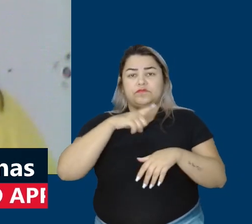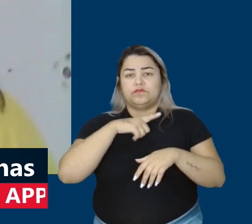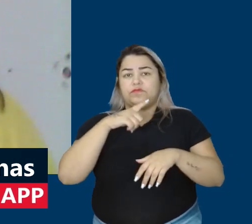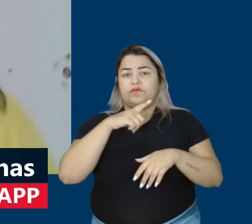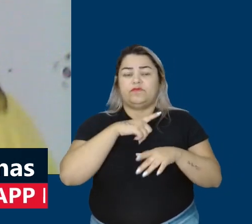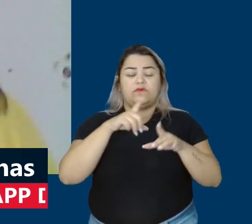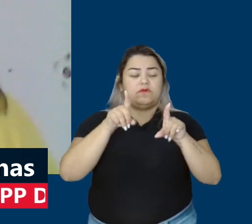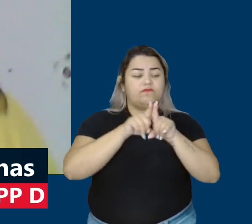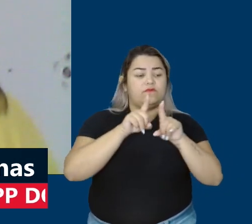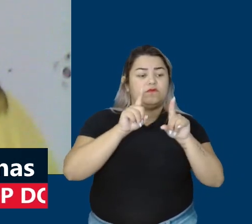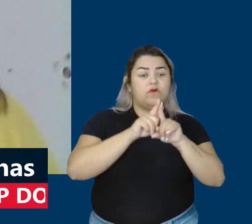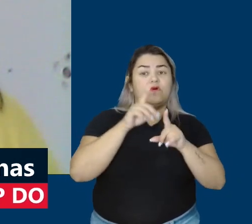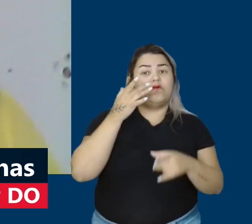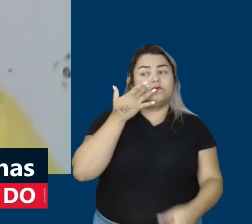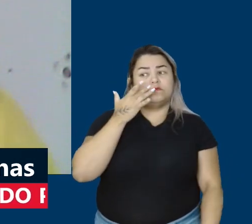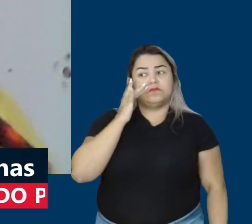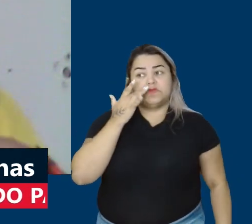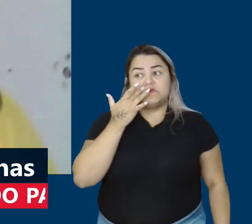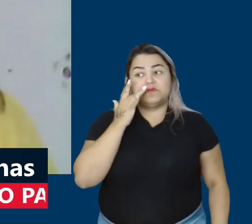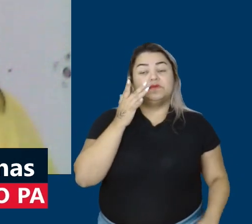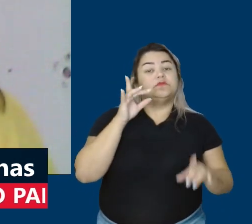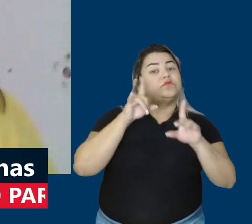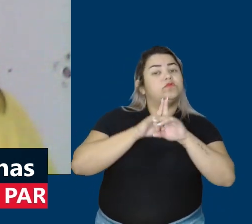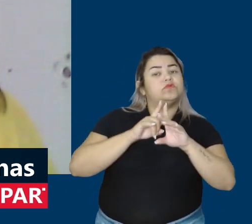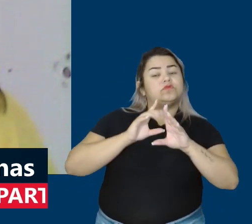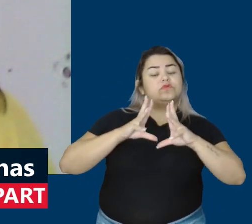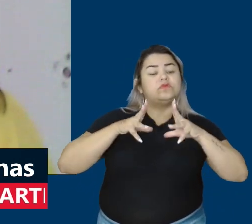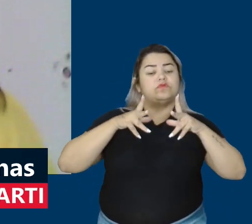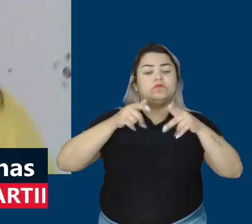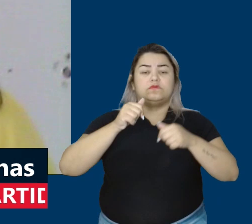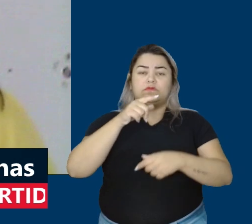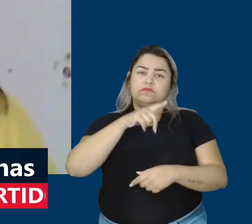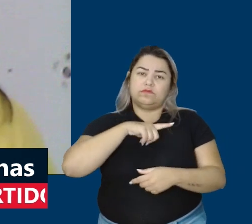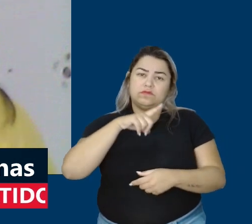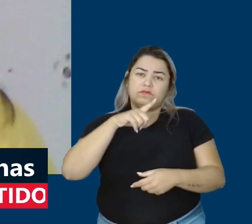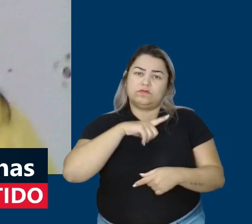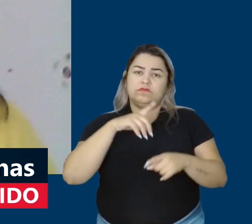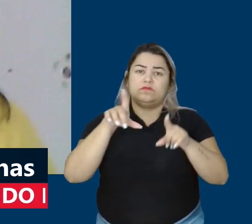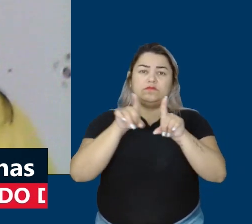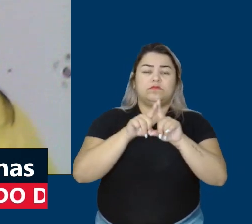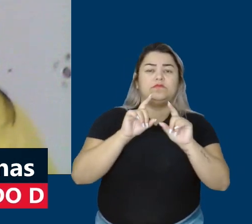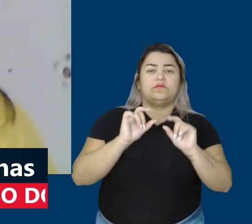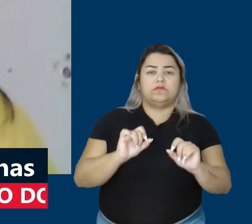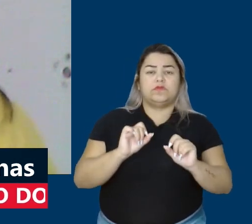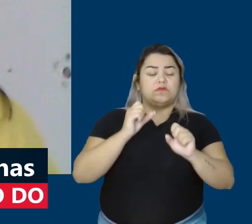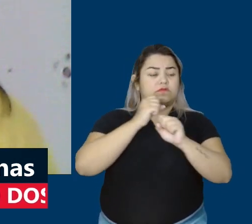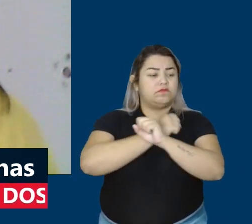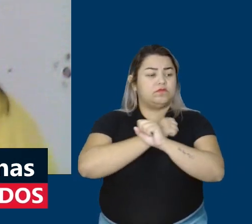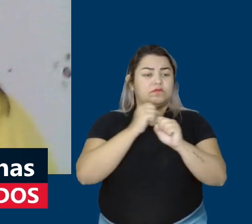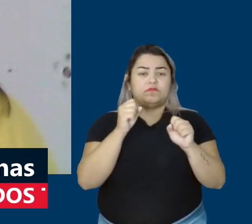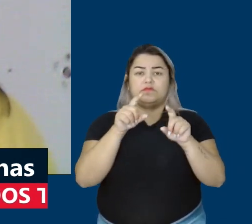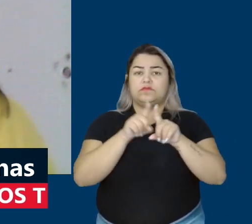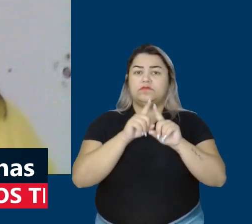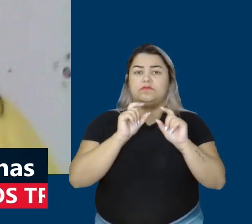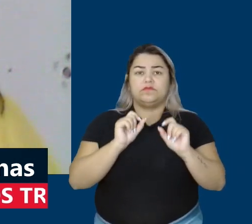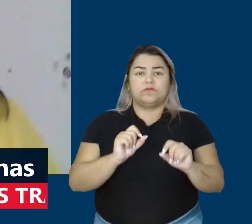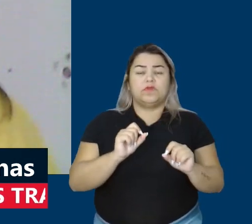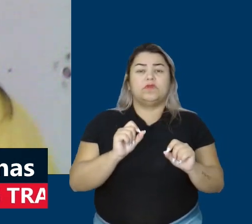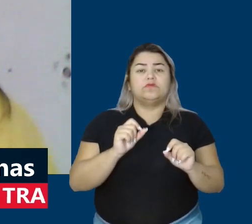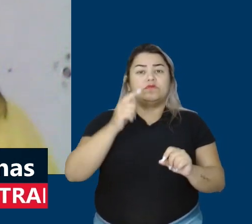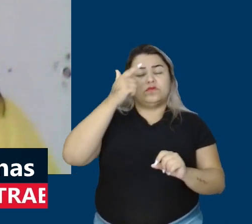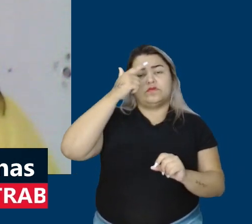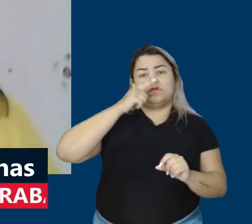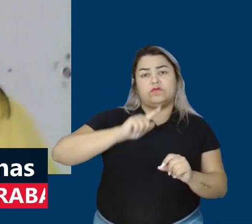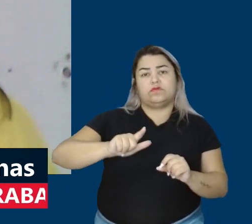o ouro, né? Tudo que tem para eles uma possibilidade de